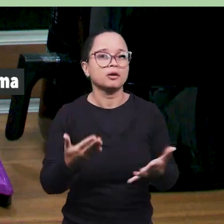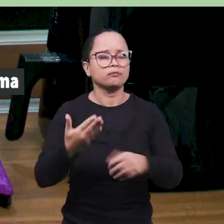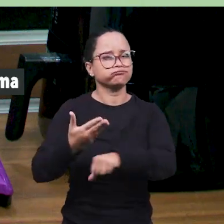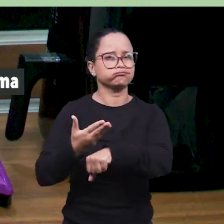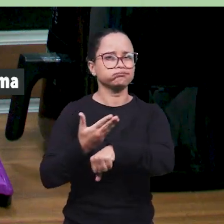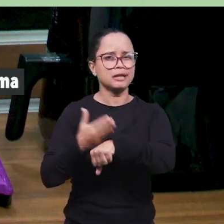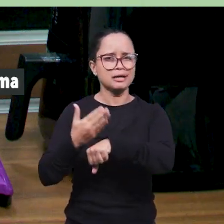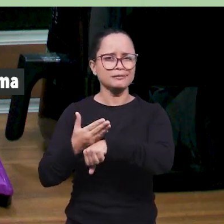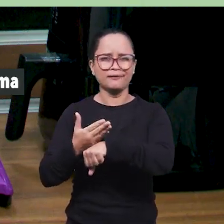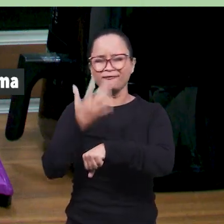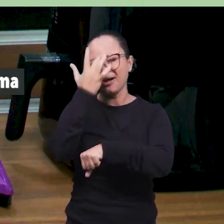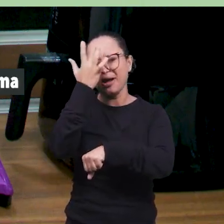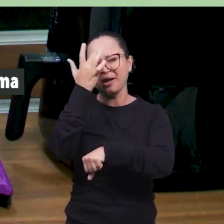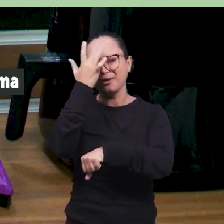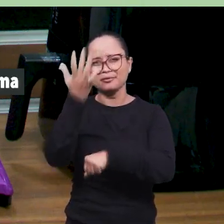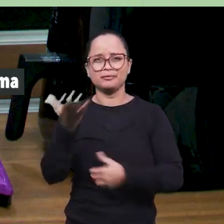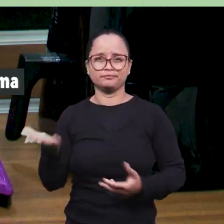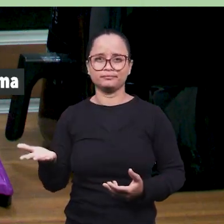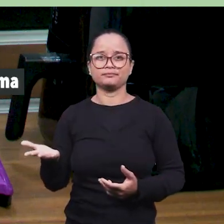é prático.